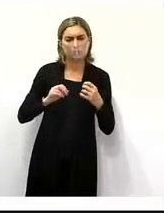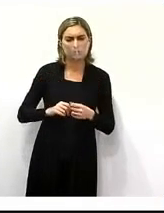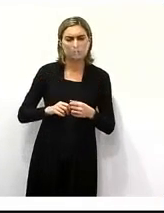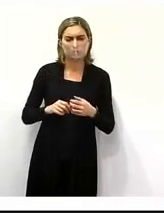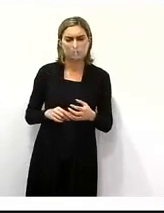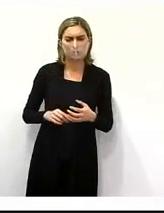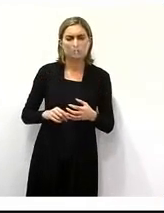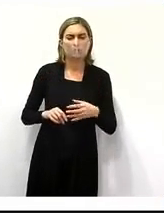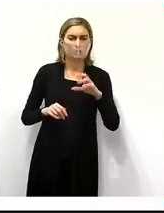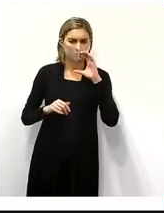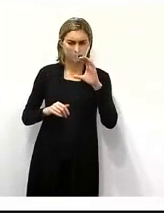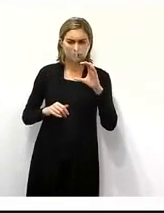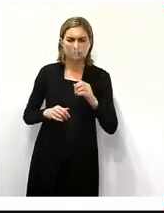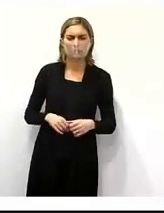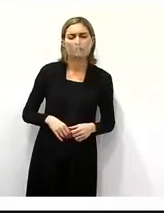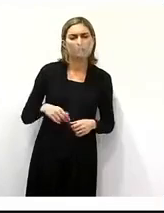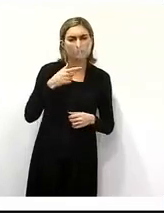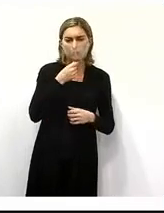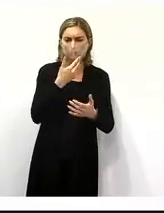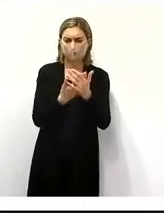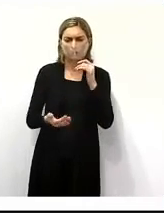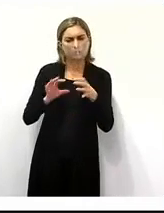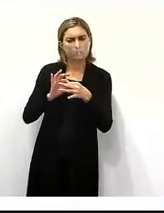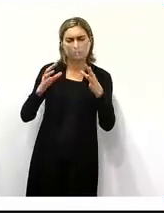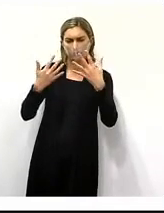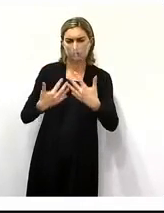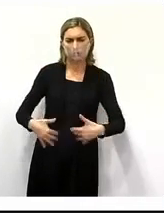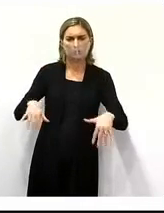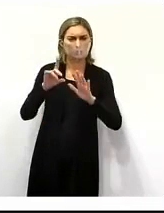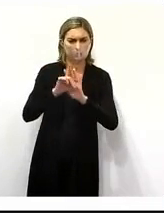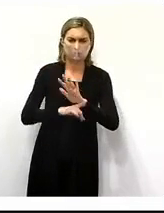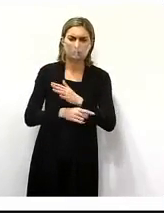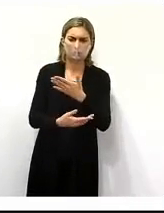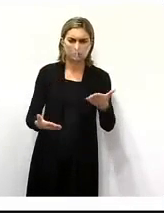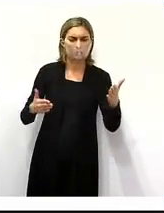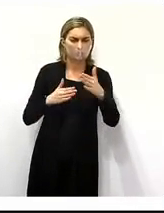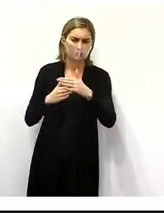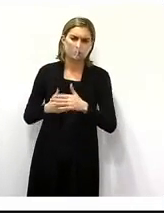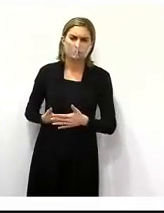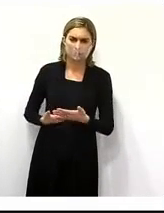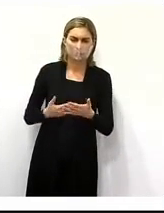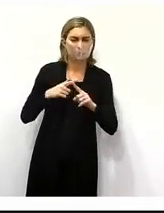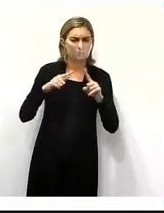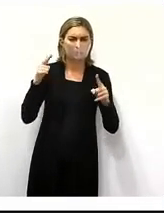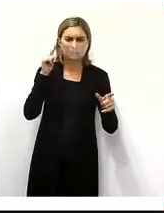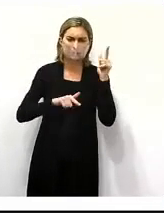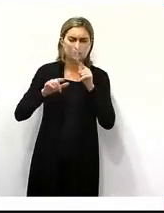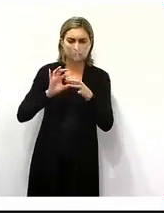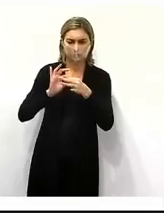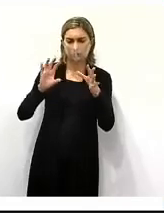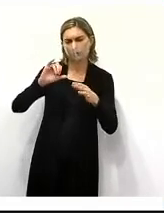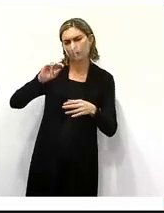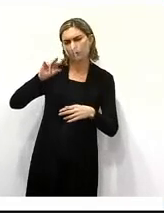quê? Olha, que o homem perde a liberdade natural e o direito ilimitado, mas ganha a